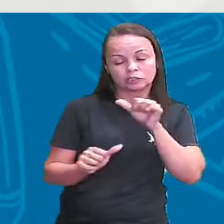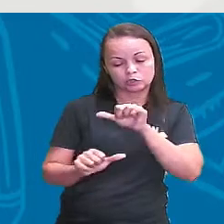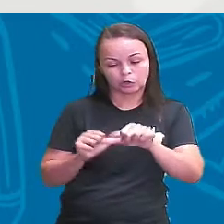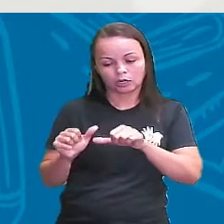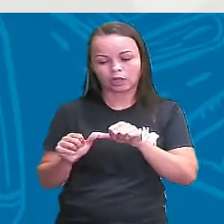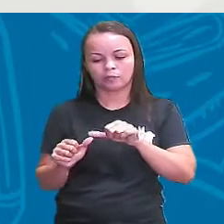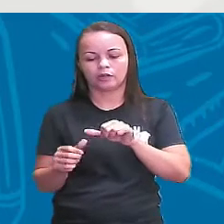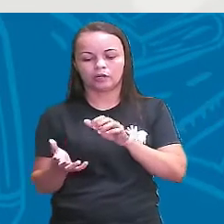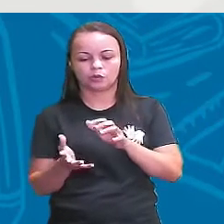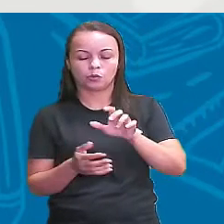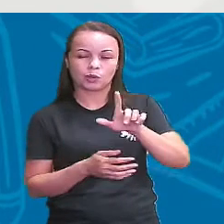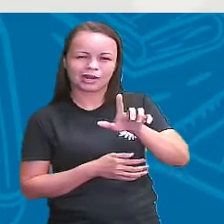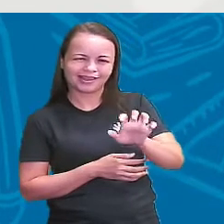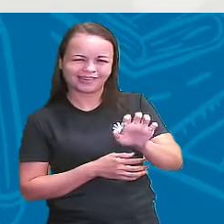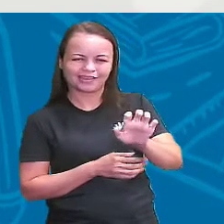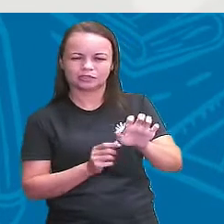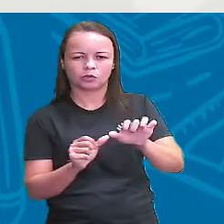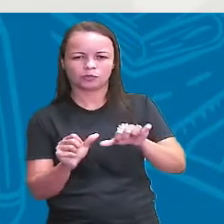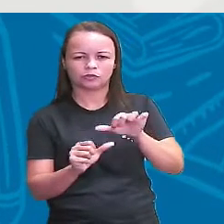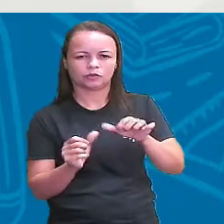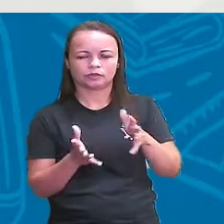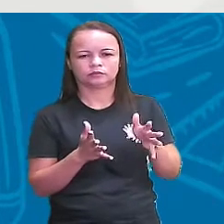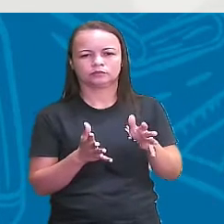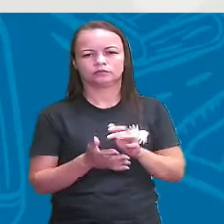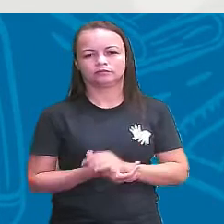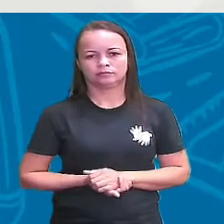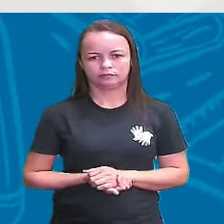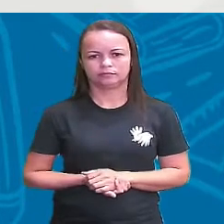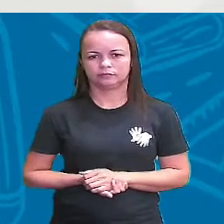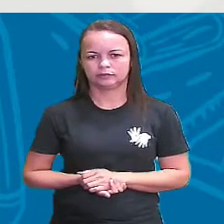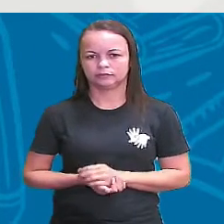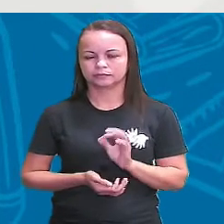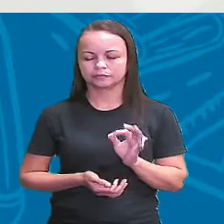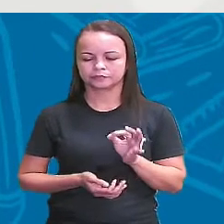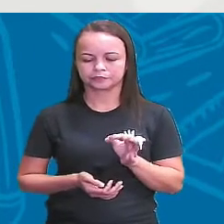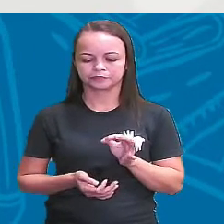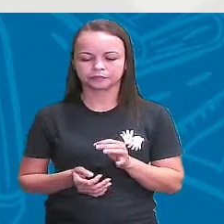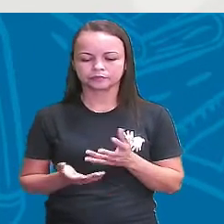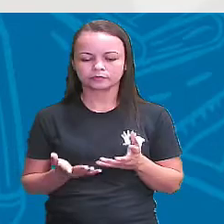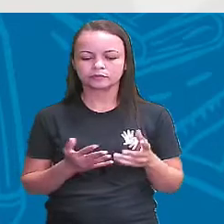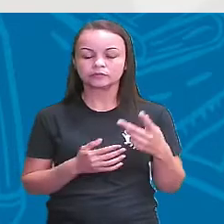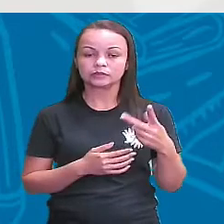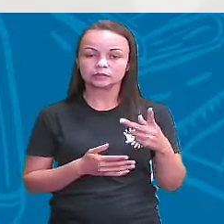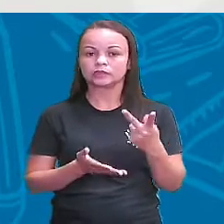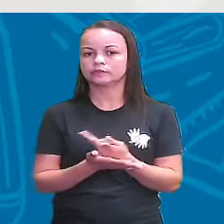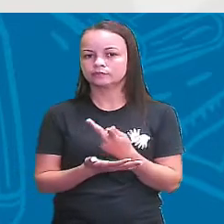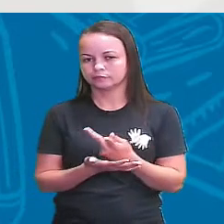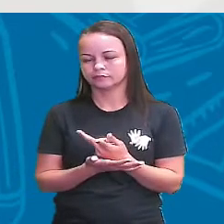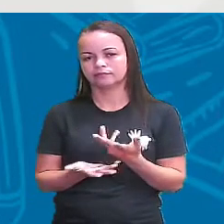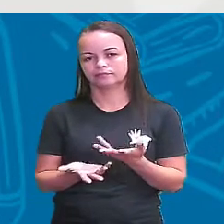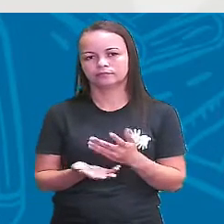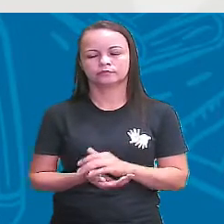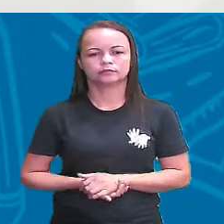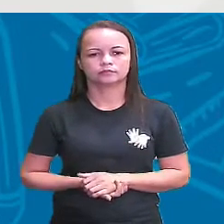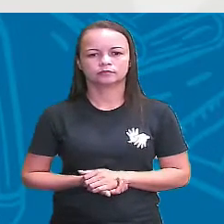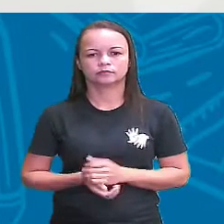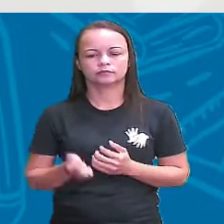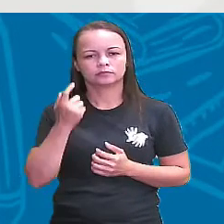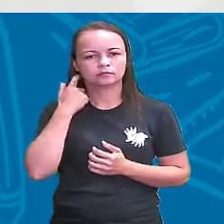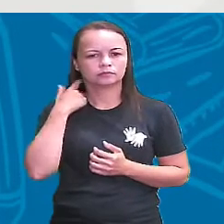dizer nunca mais le vi tocando la guitarra, certo? Isso está errado. Então, quando